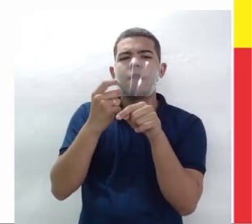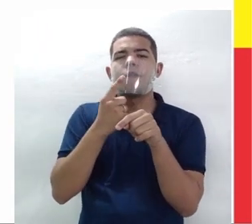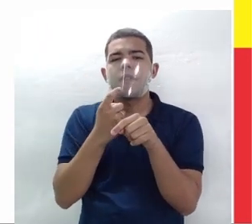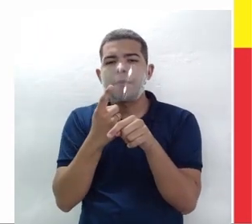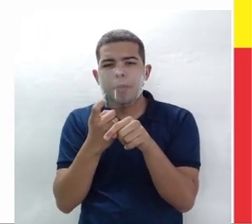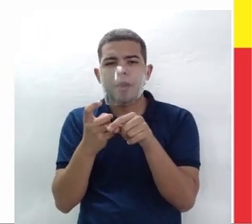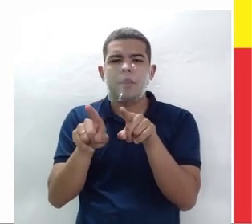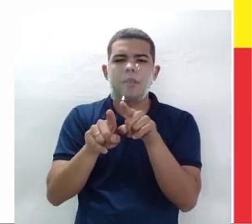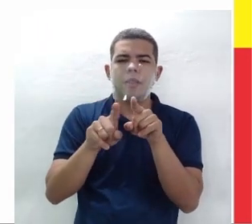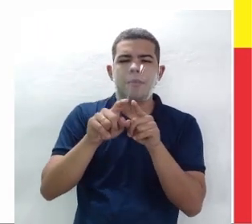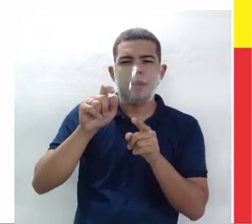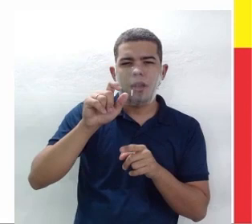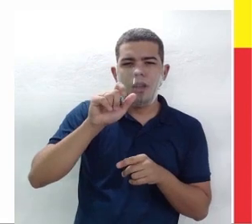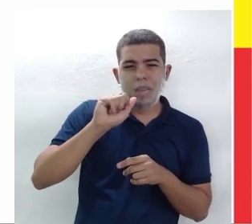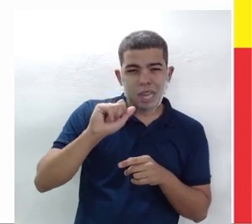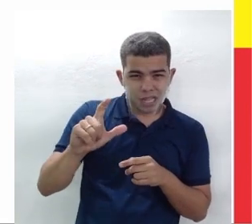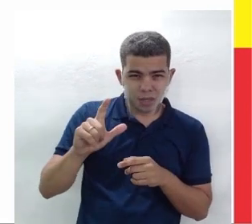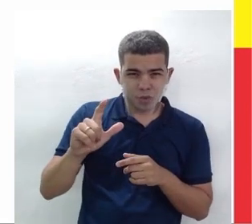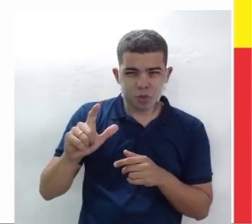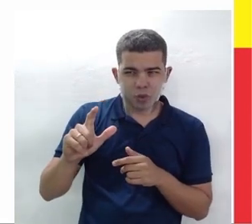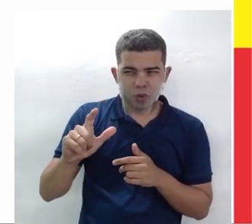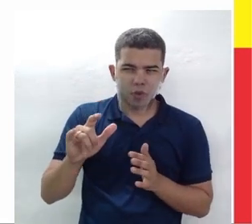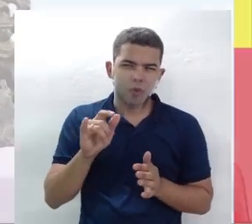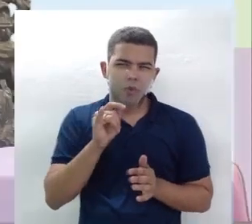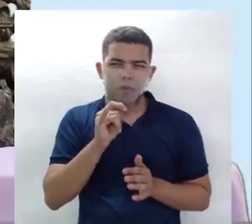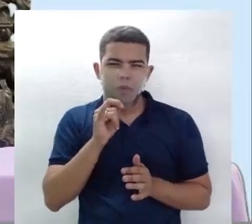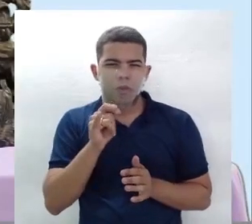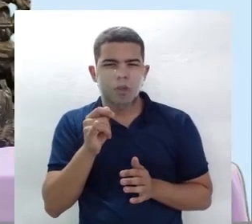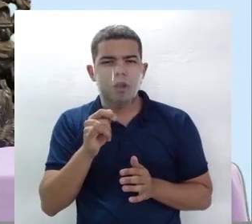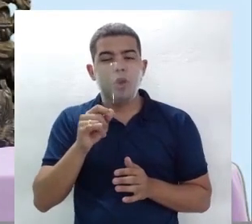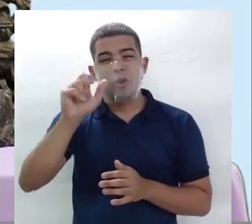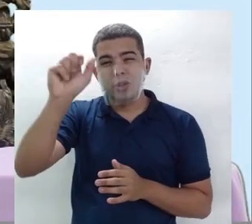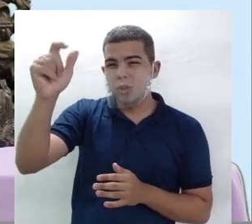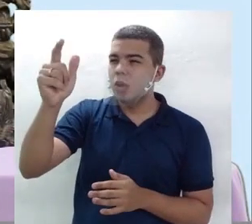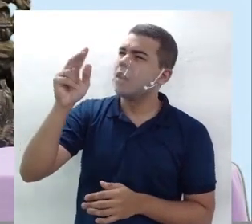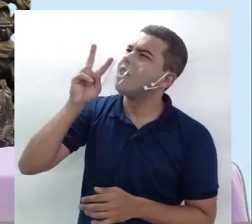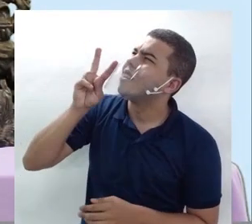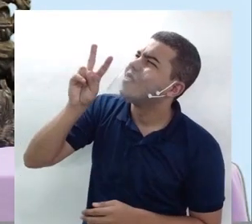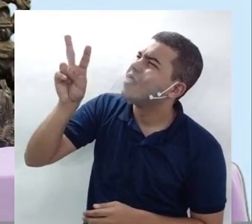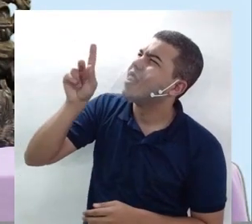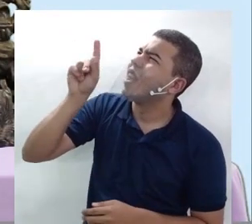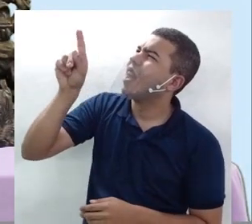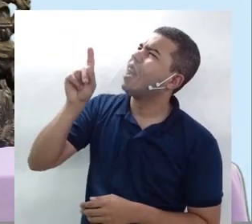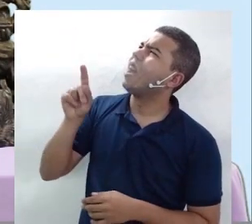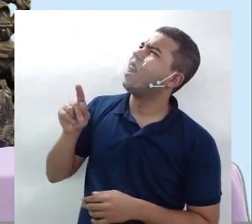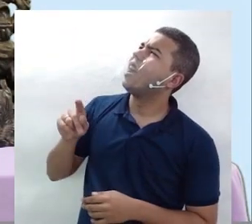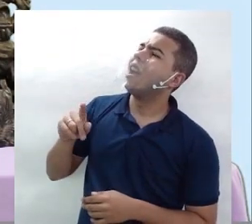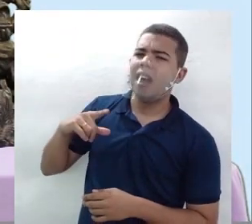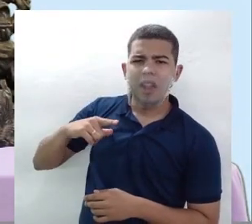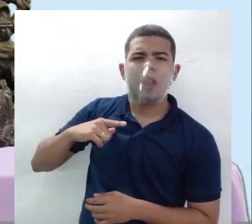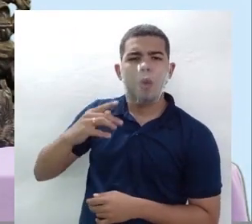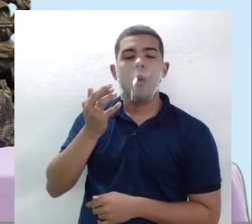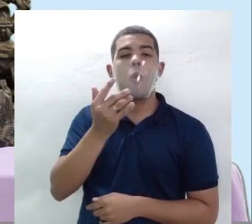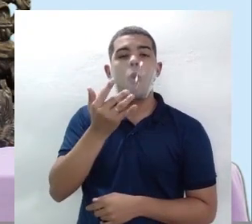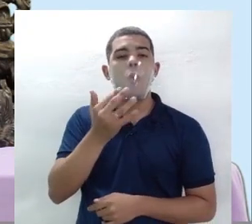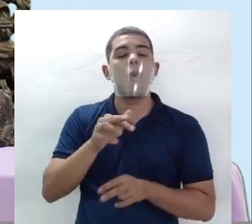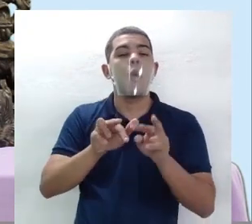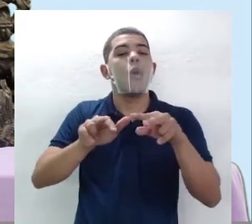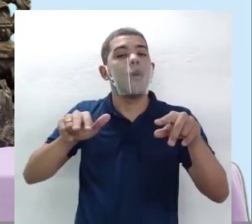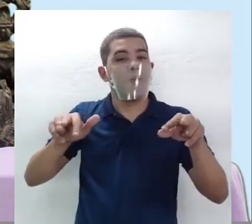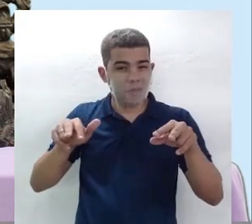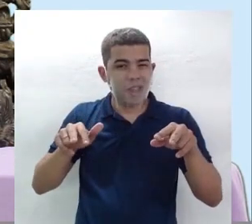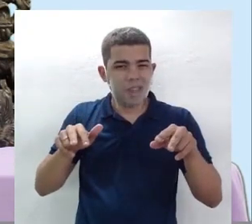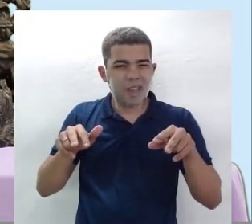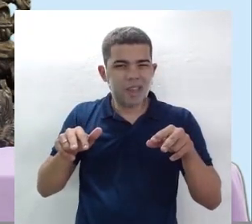do sol, quando você olha, ela tem várias cores, que é a formação do arco-íris. Quando você vê